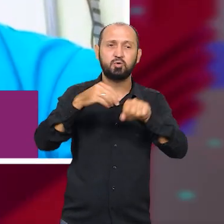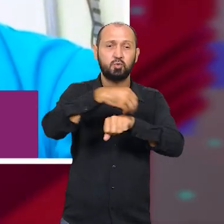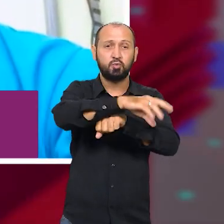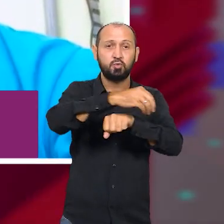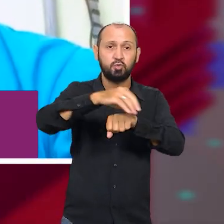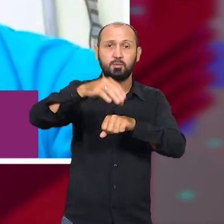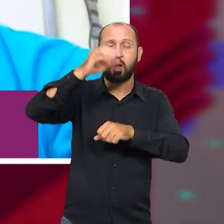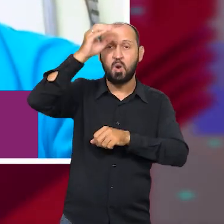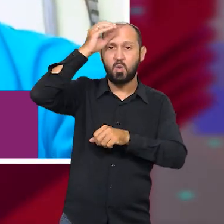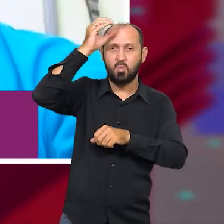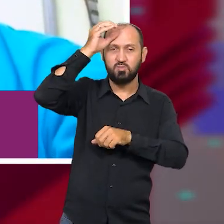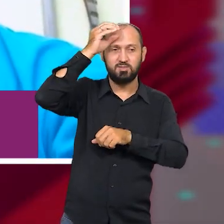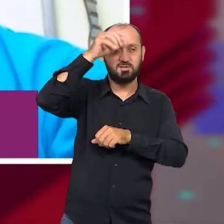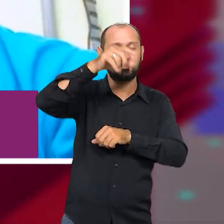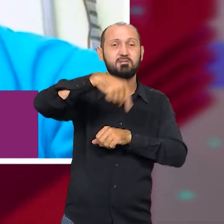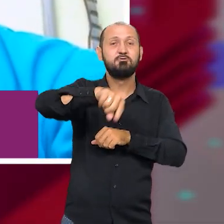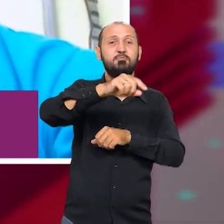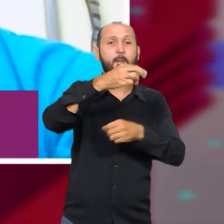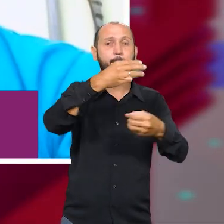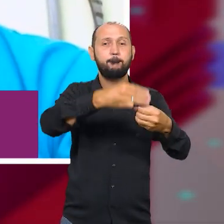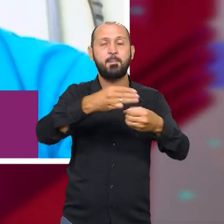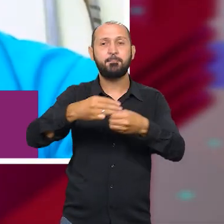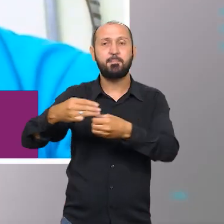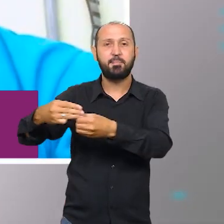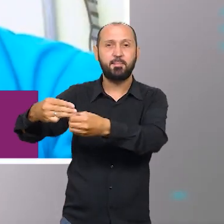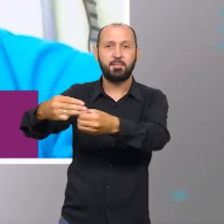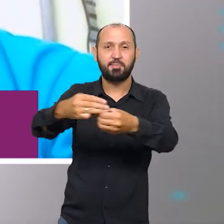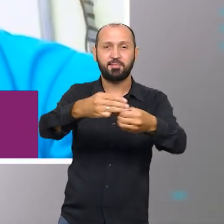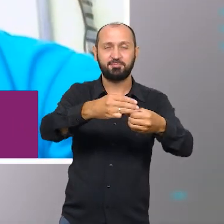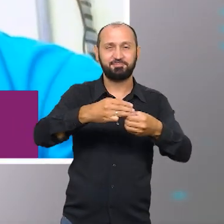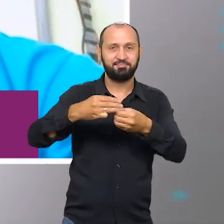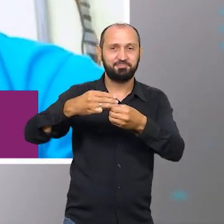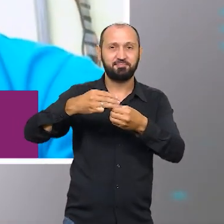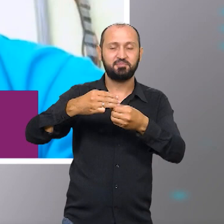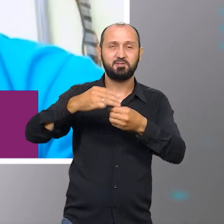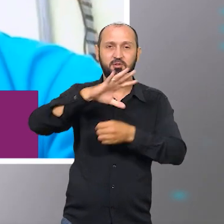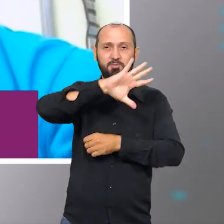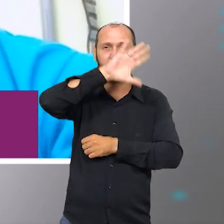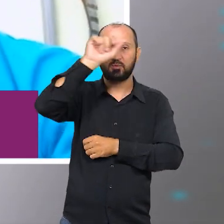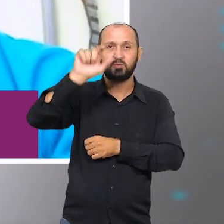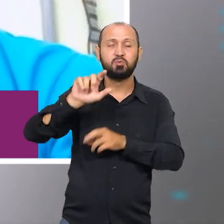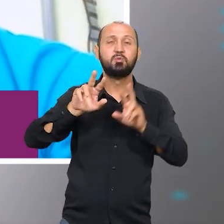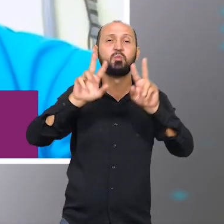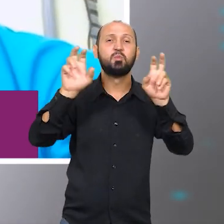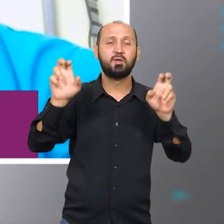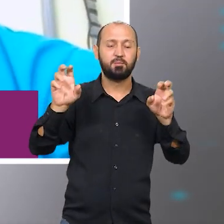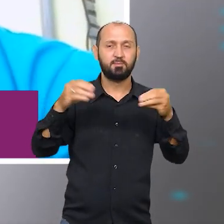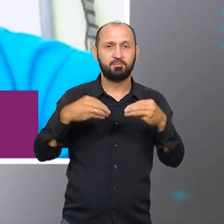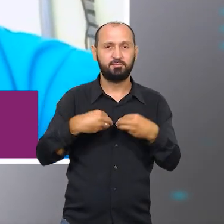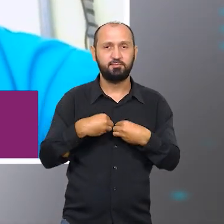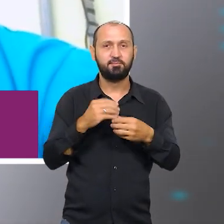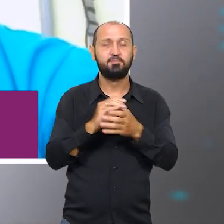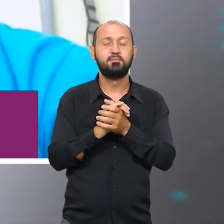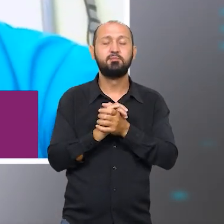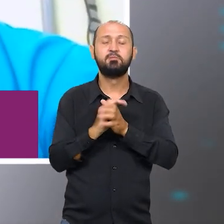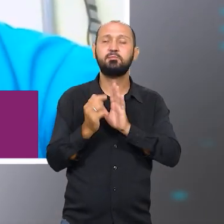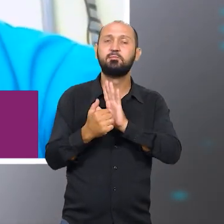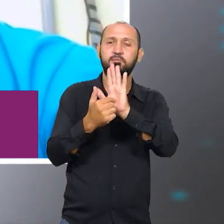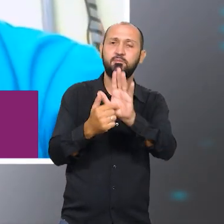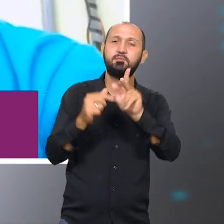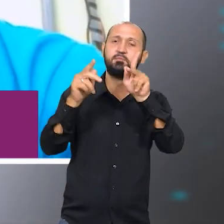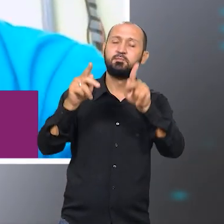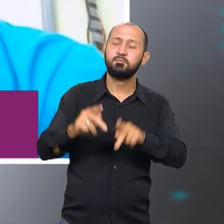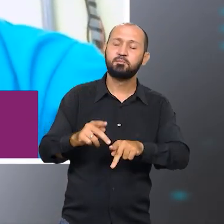de levar informação para os municípios de Mato Grosso do Sul a respeito do autismo. Então, isso mostra que o poder